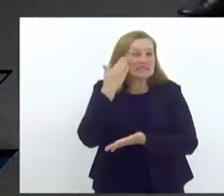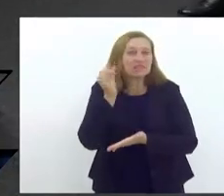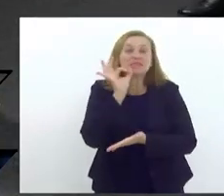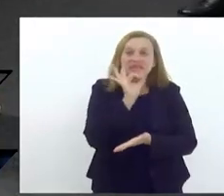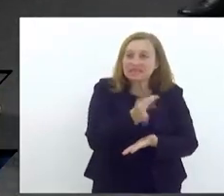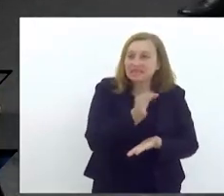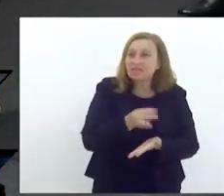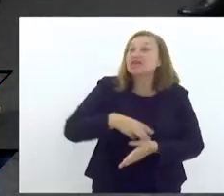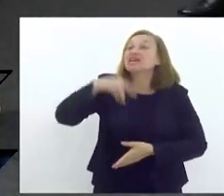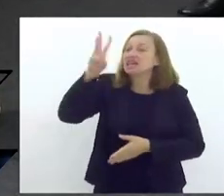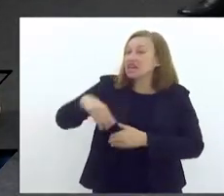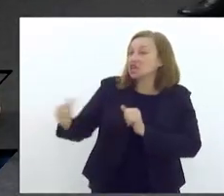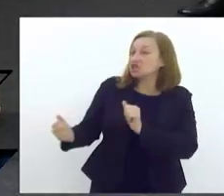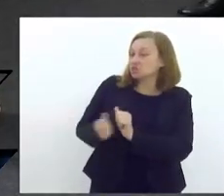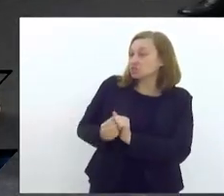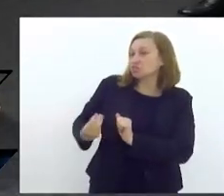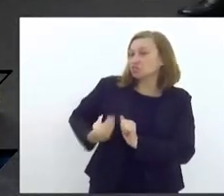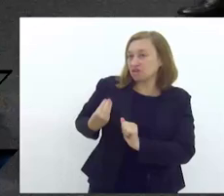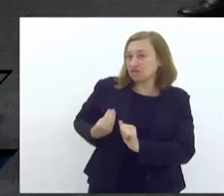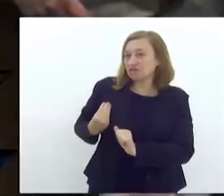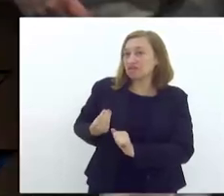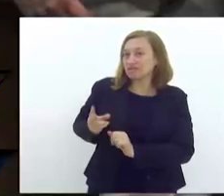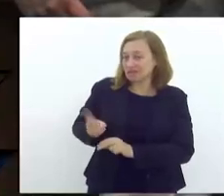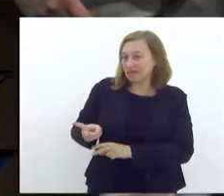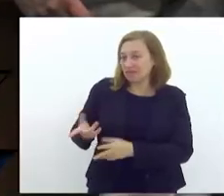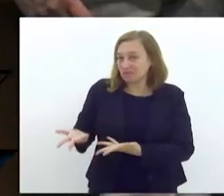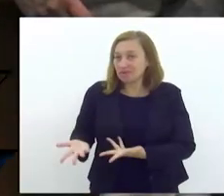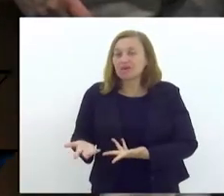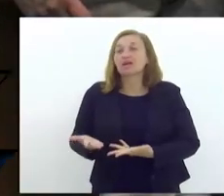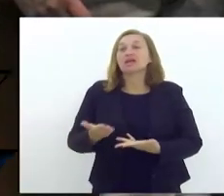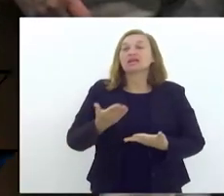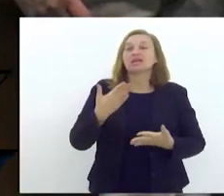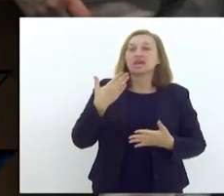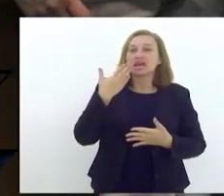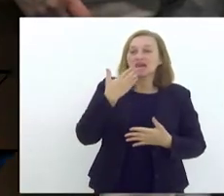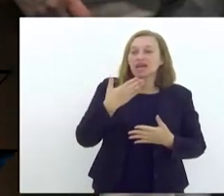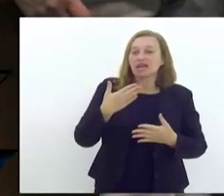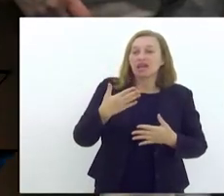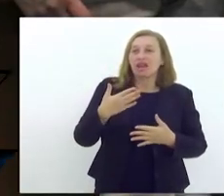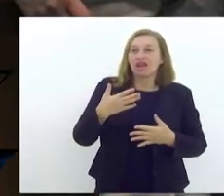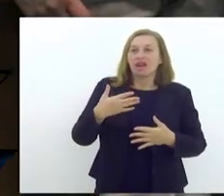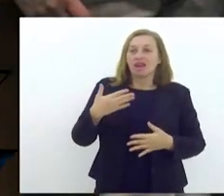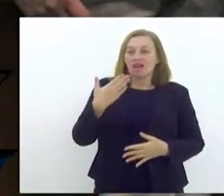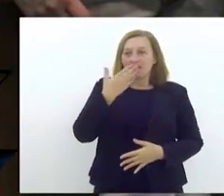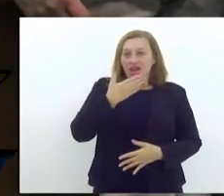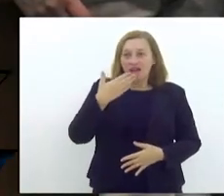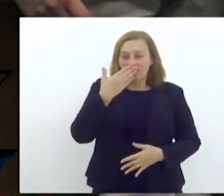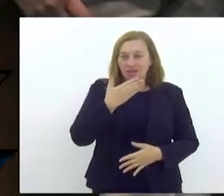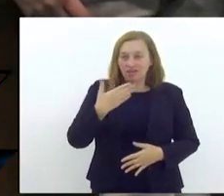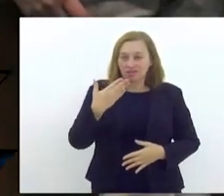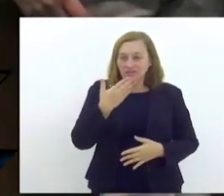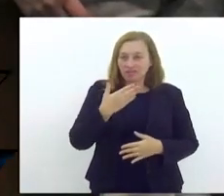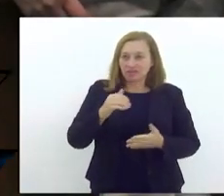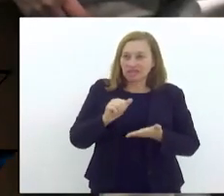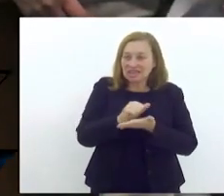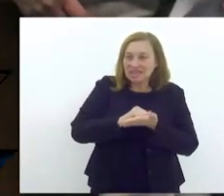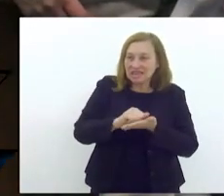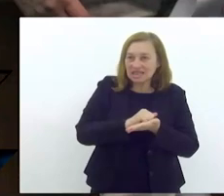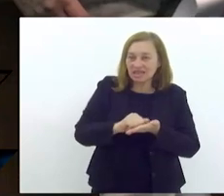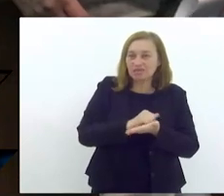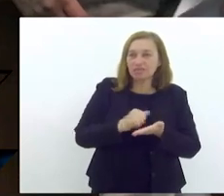do lado de quem ele está e sempre esteve mas que ele leva que essa boca imunda de cachaça dele para poder se dirigir